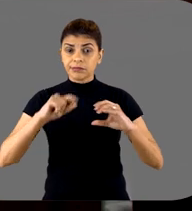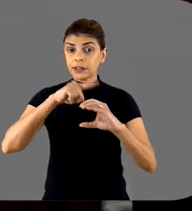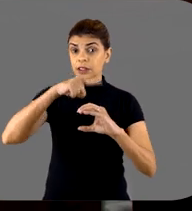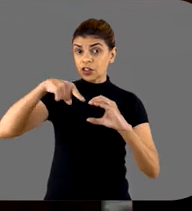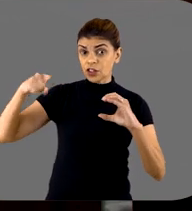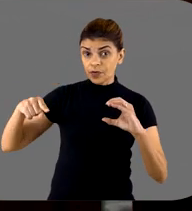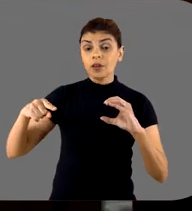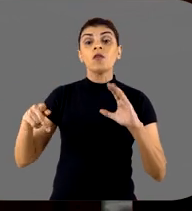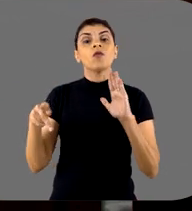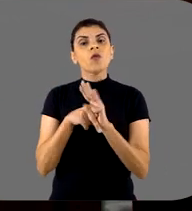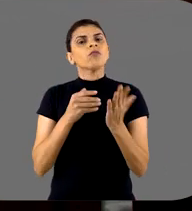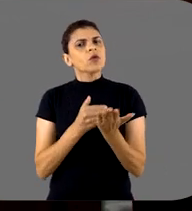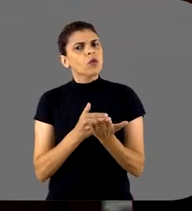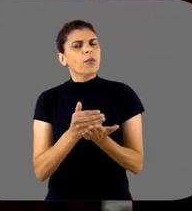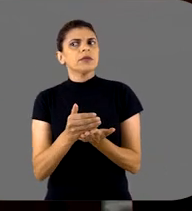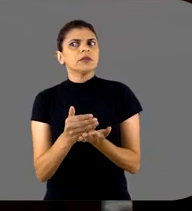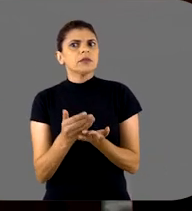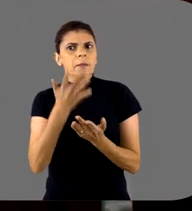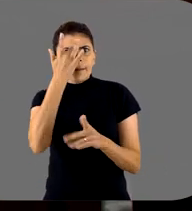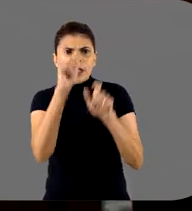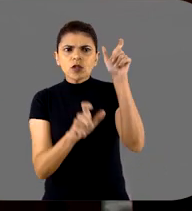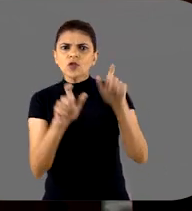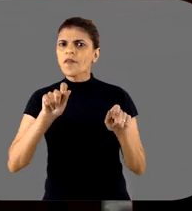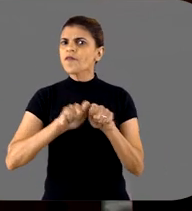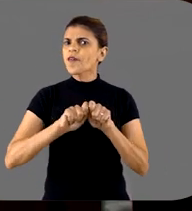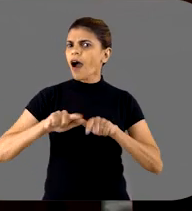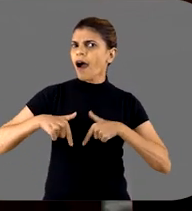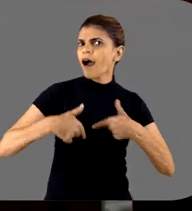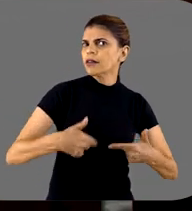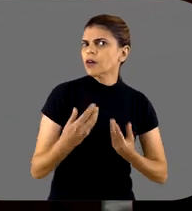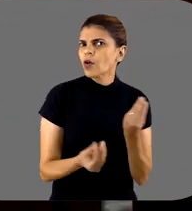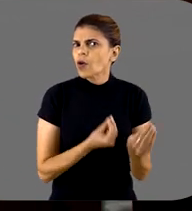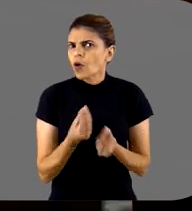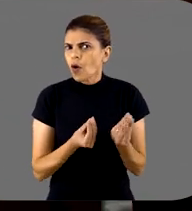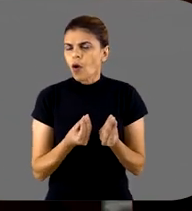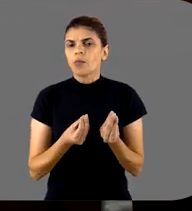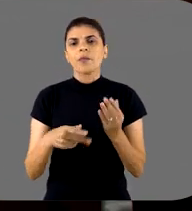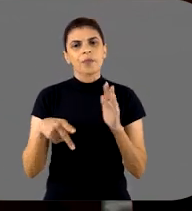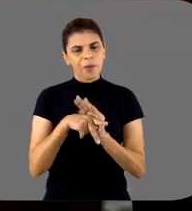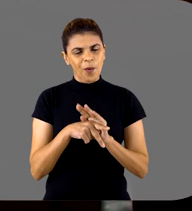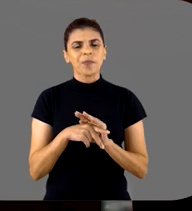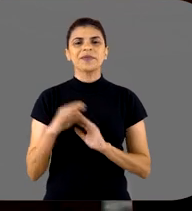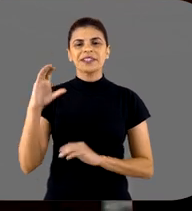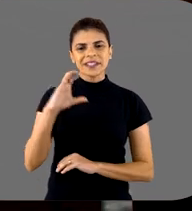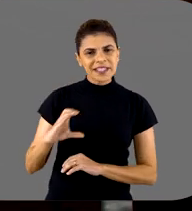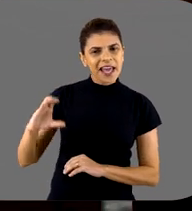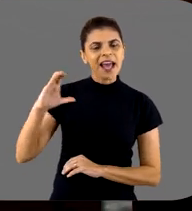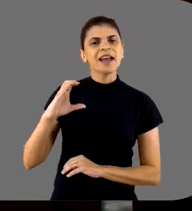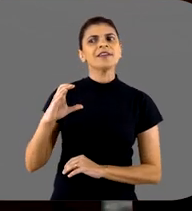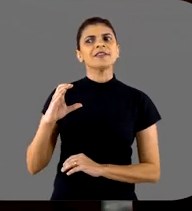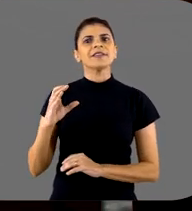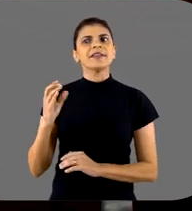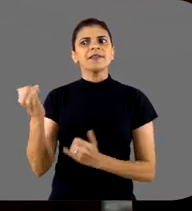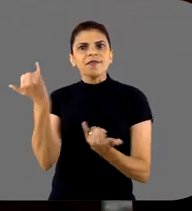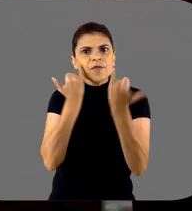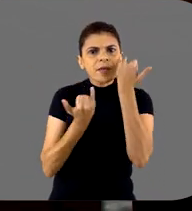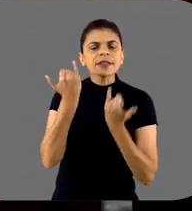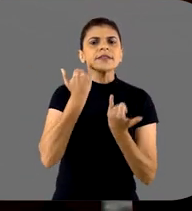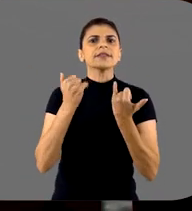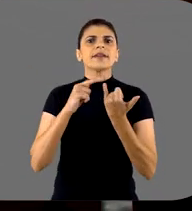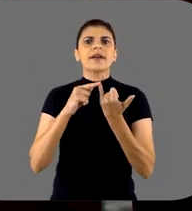científica, mas comecei a estudar o que que as pessoas fazem com a comunicação da ciência, com as informações que recebem,